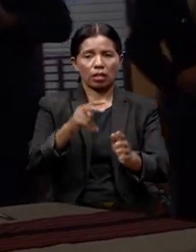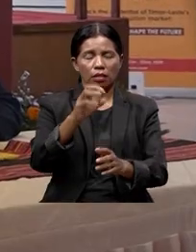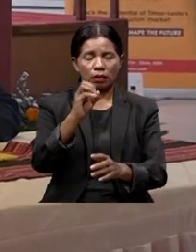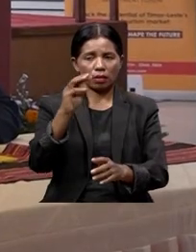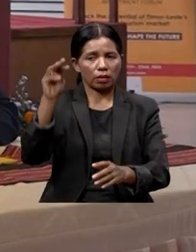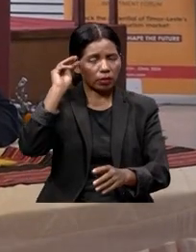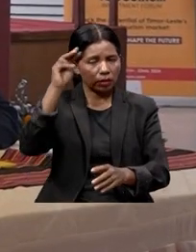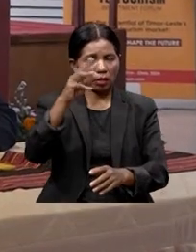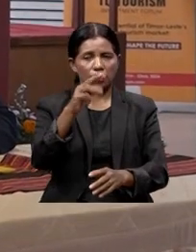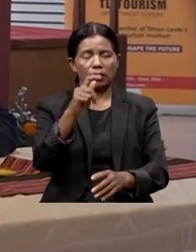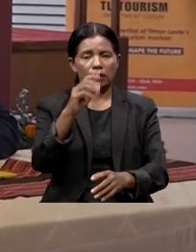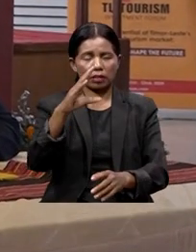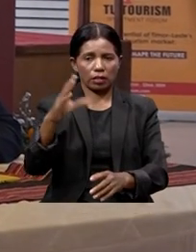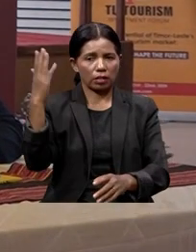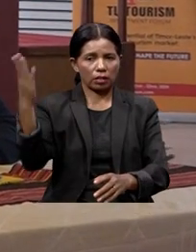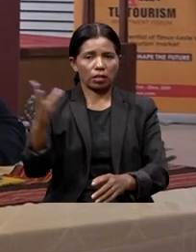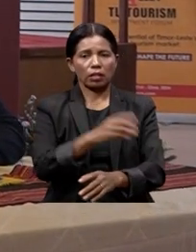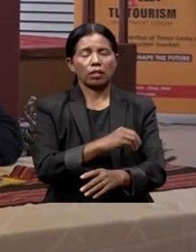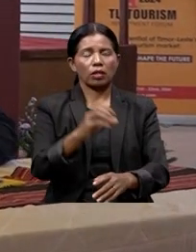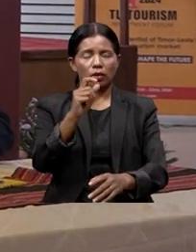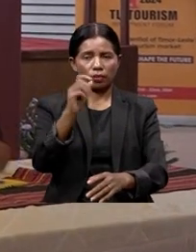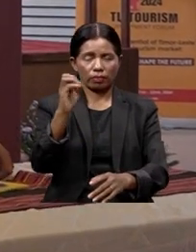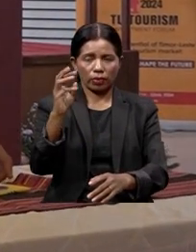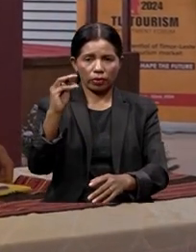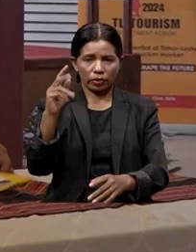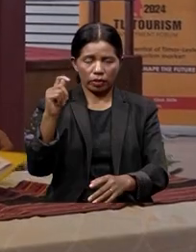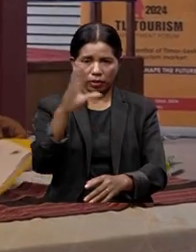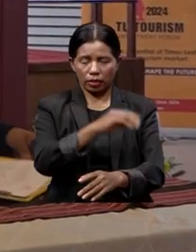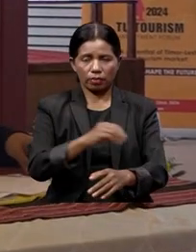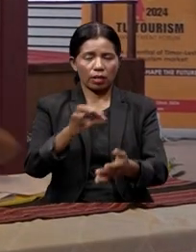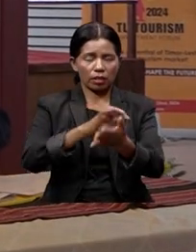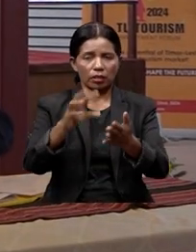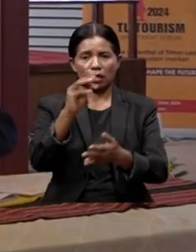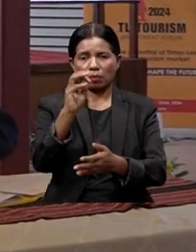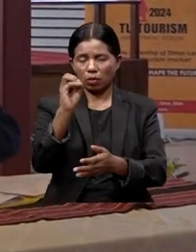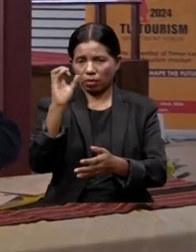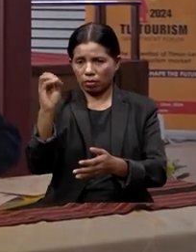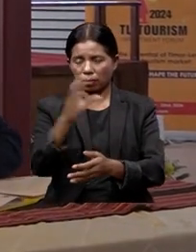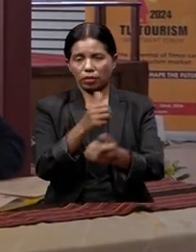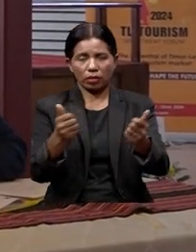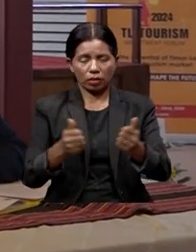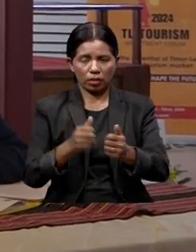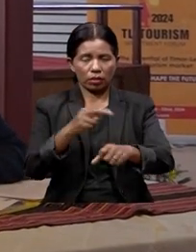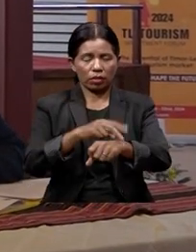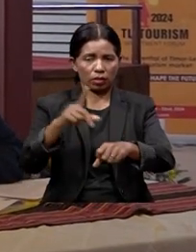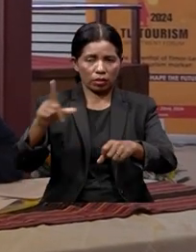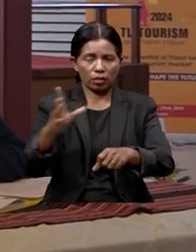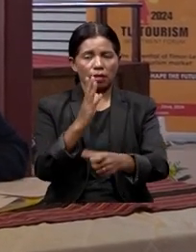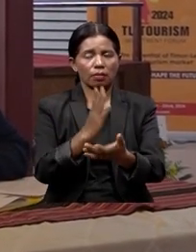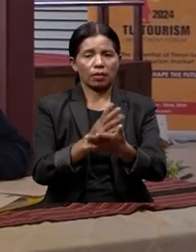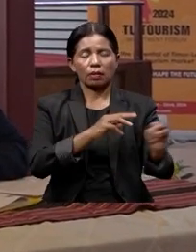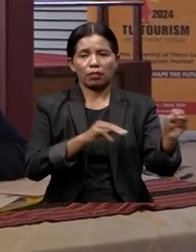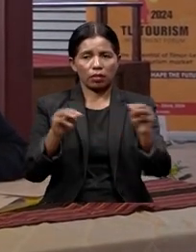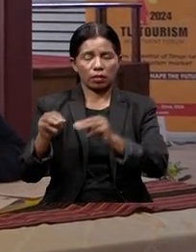ministro comércio no indústria e a área automotive, no mos nota entendimento entre autoridade nacional designada combate